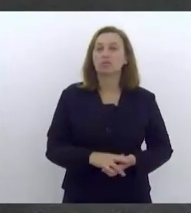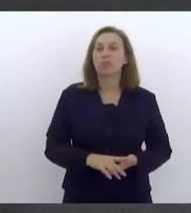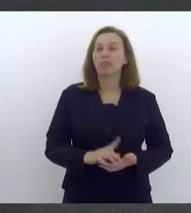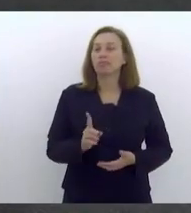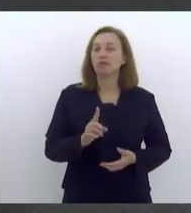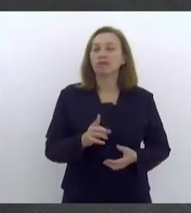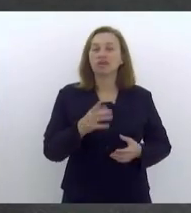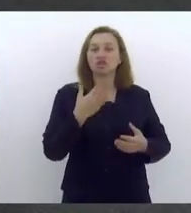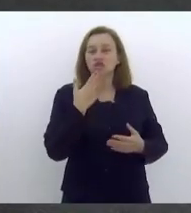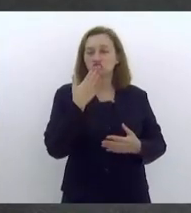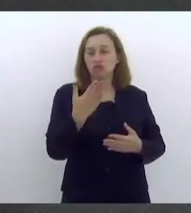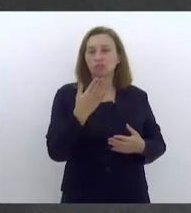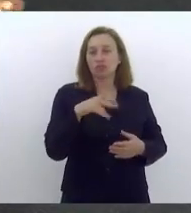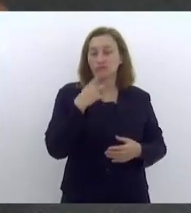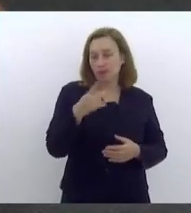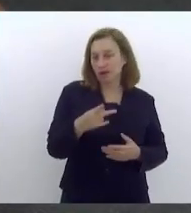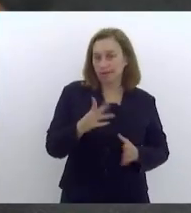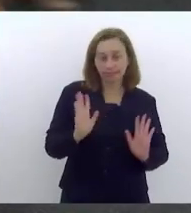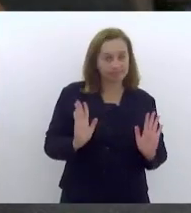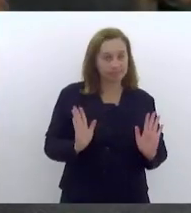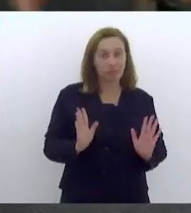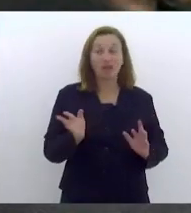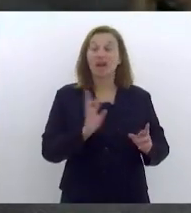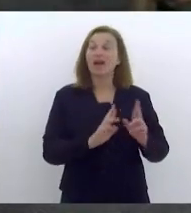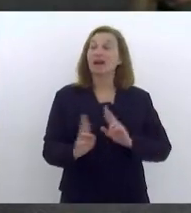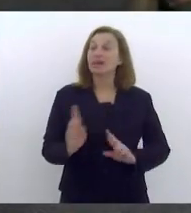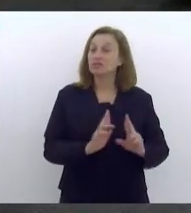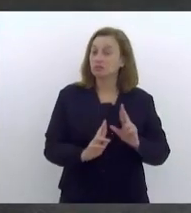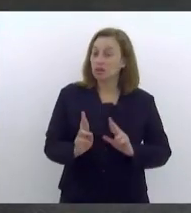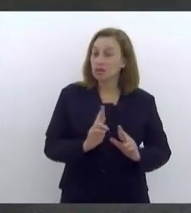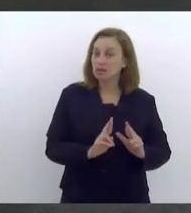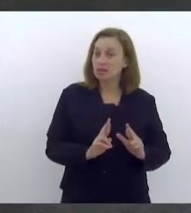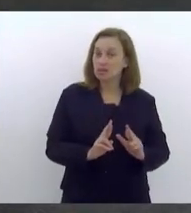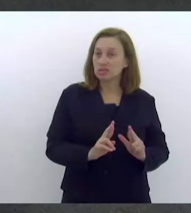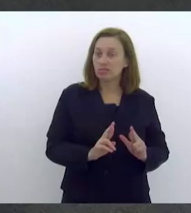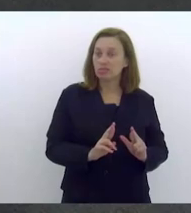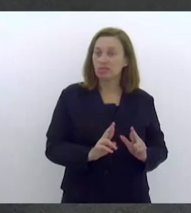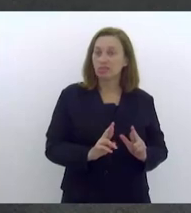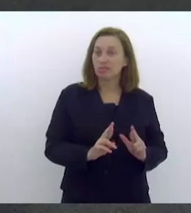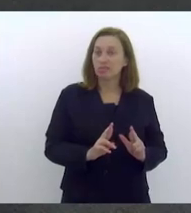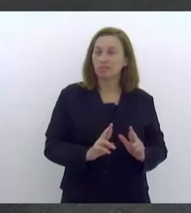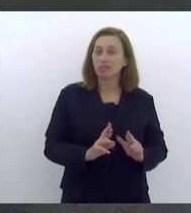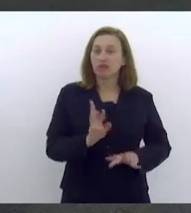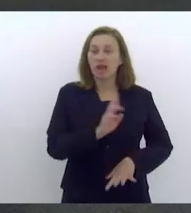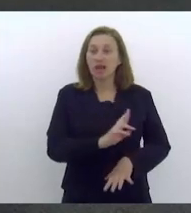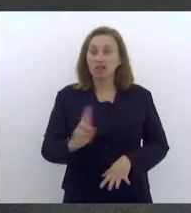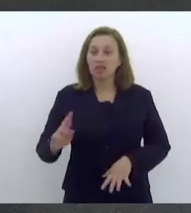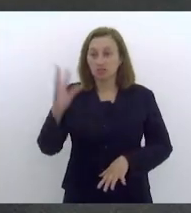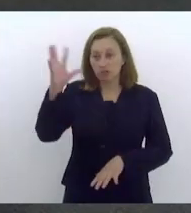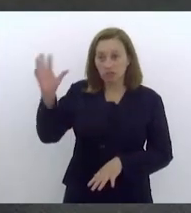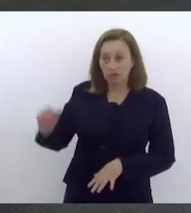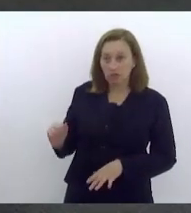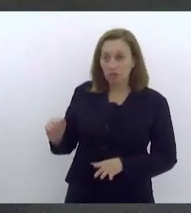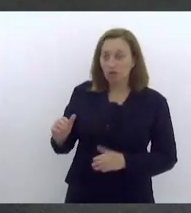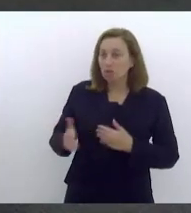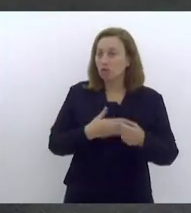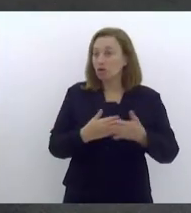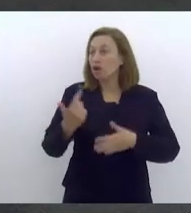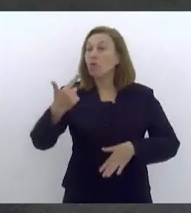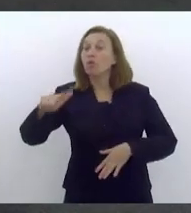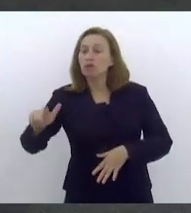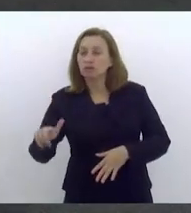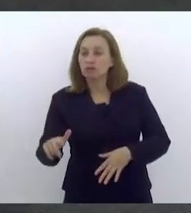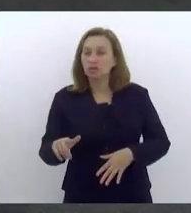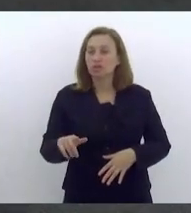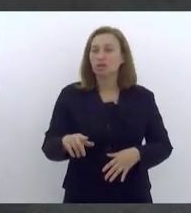tipo de discurso, porque o discurso relacionado a tipificar a religião de matriz africana ou qualquer outra religião que